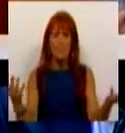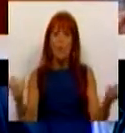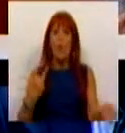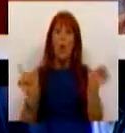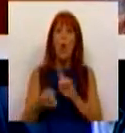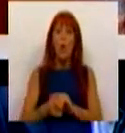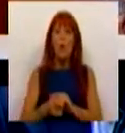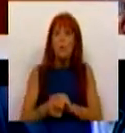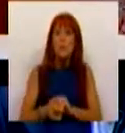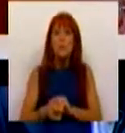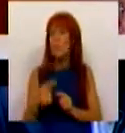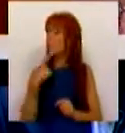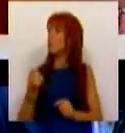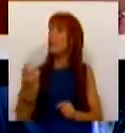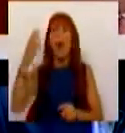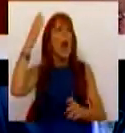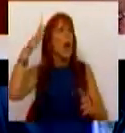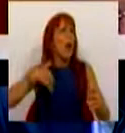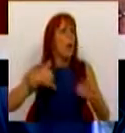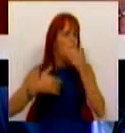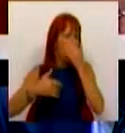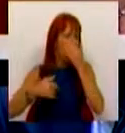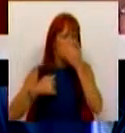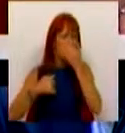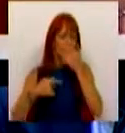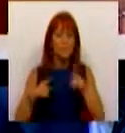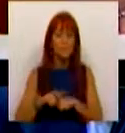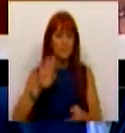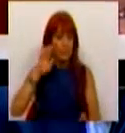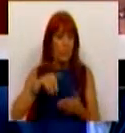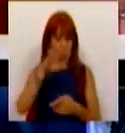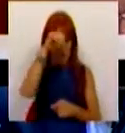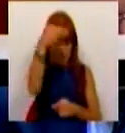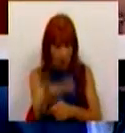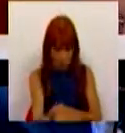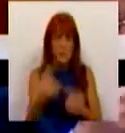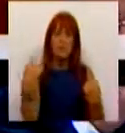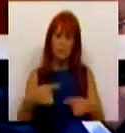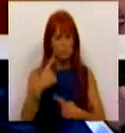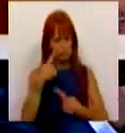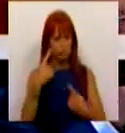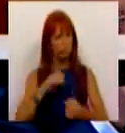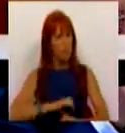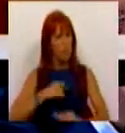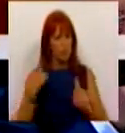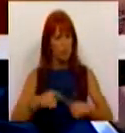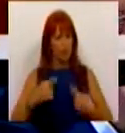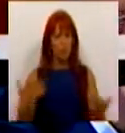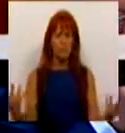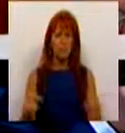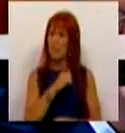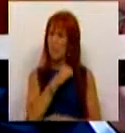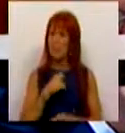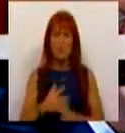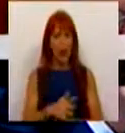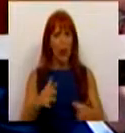ao contrário do que muitos receavam, a atual solução governativa tem reforçado a confiança e tem